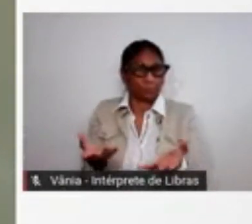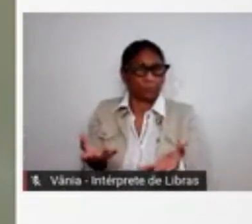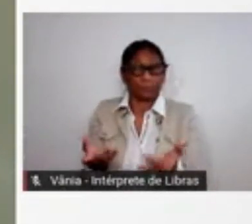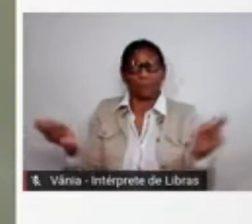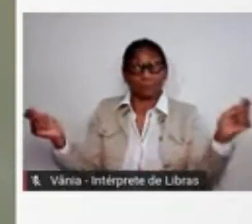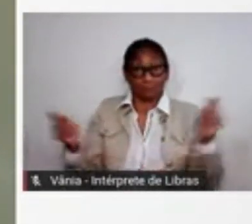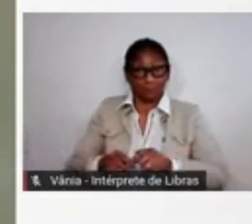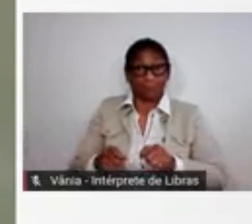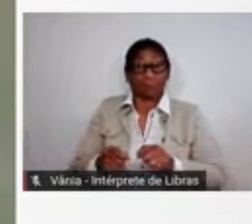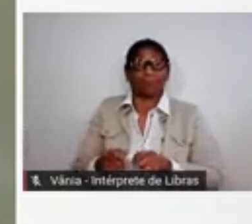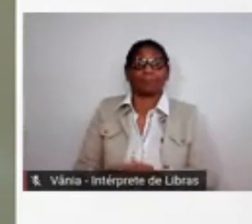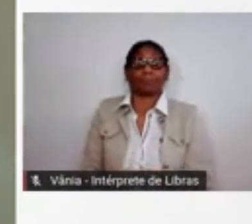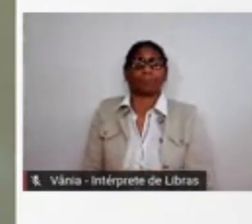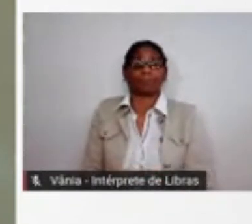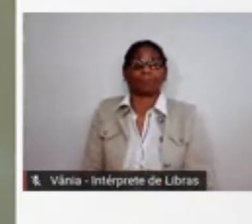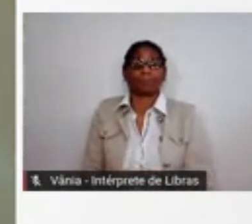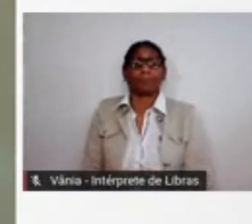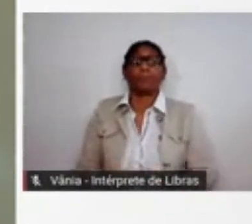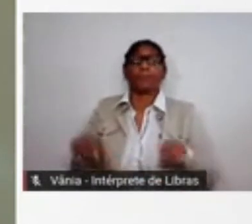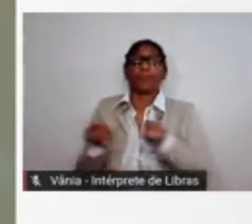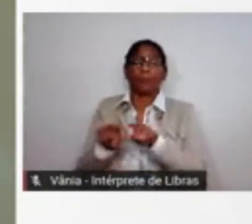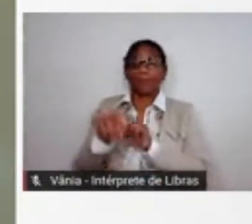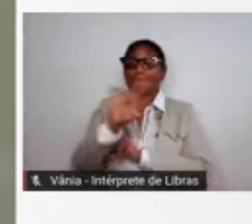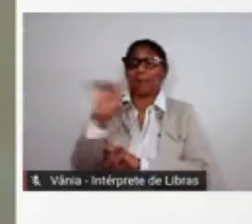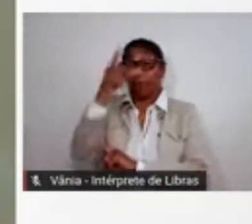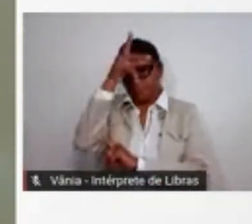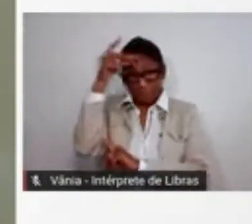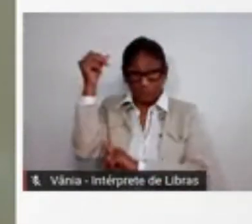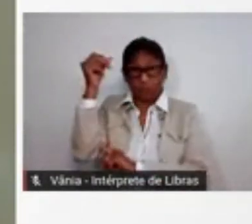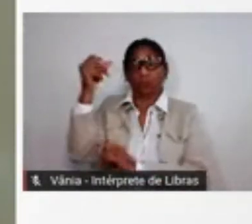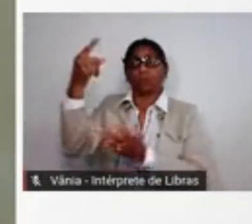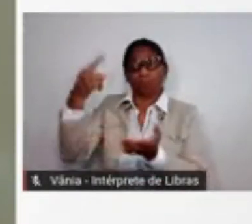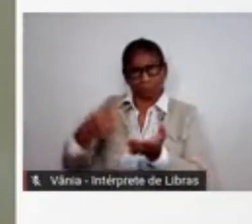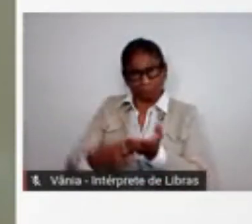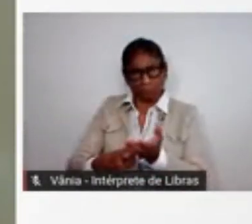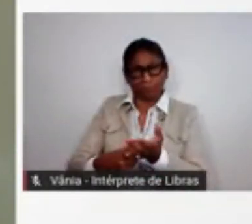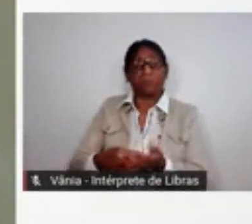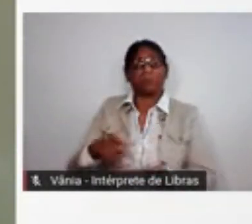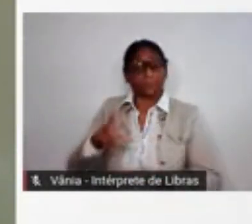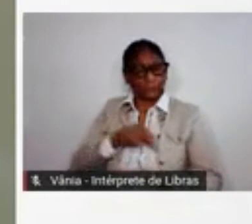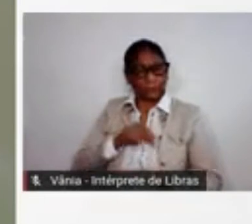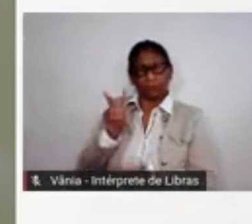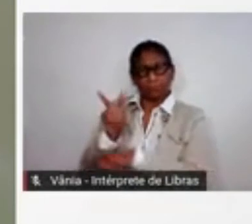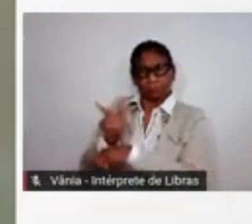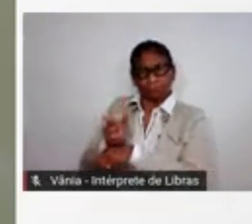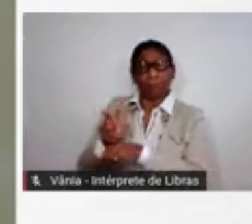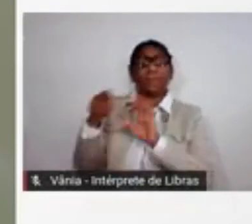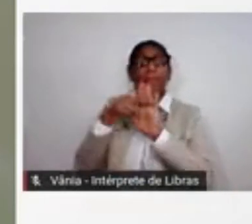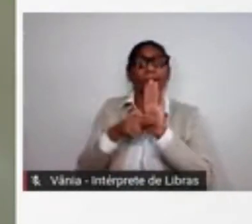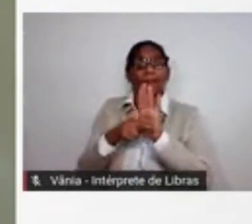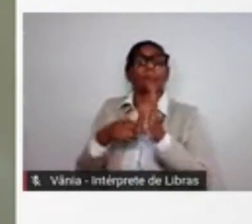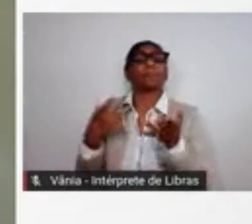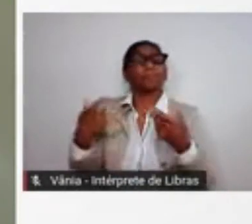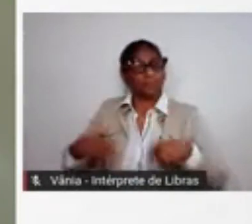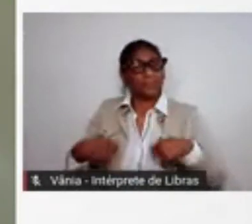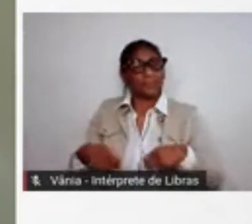possível. Estarão mais comprometidos na fiscalização, no controle das regras, o que é fundamental,